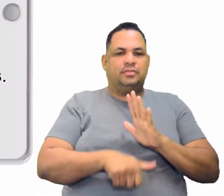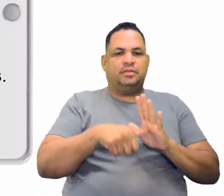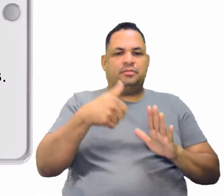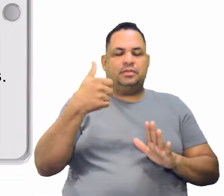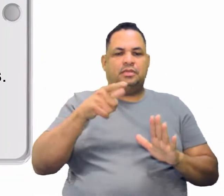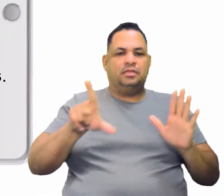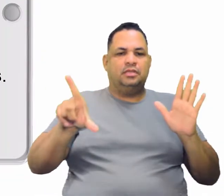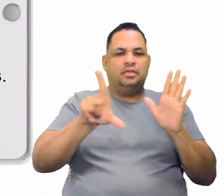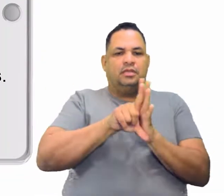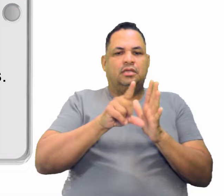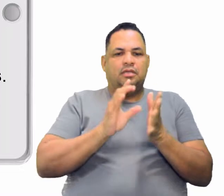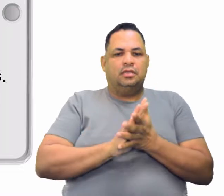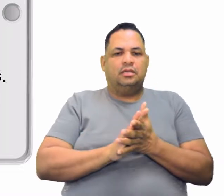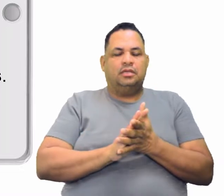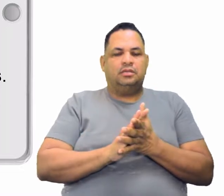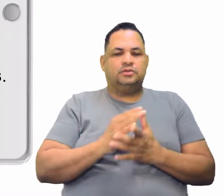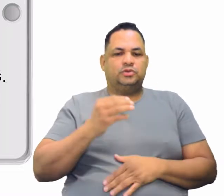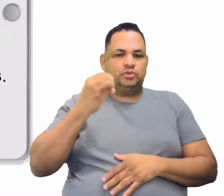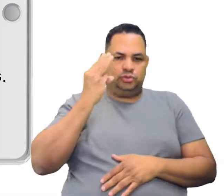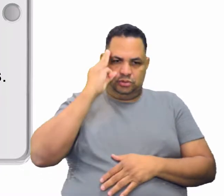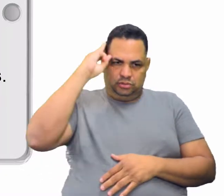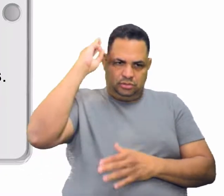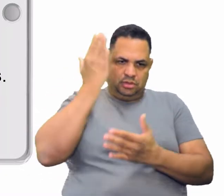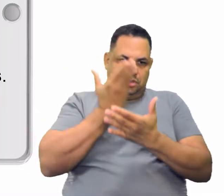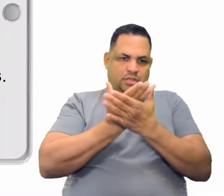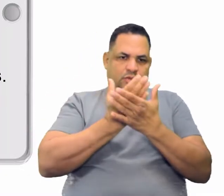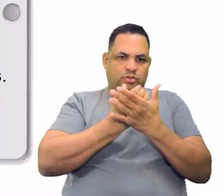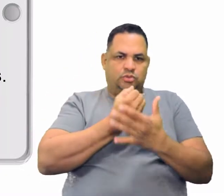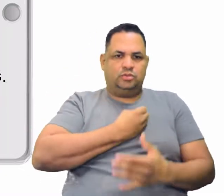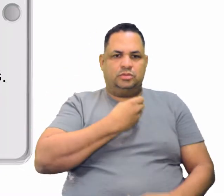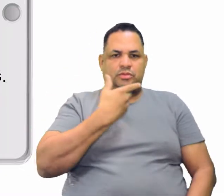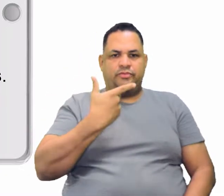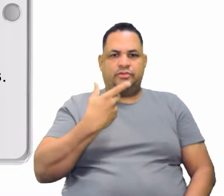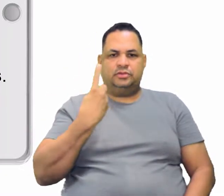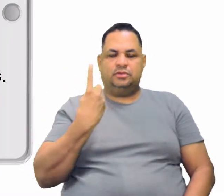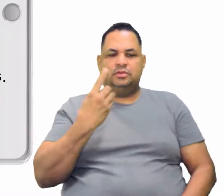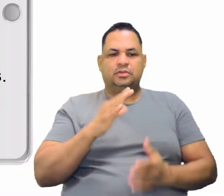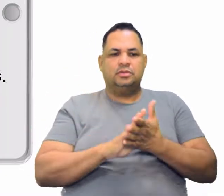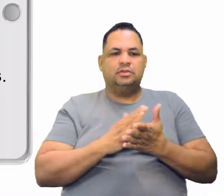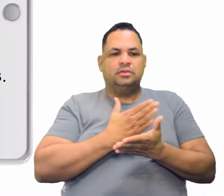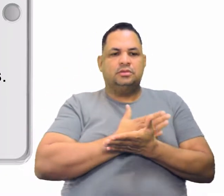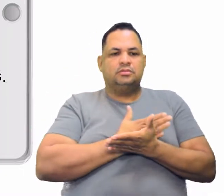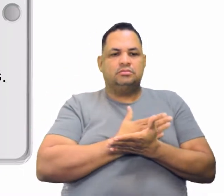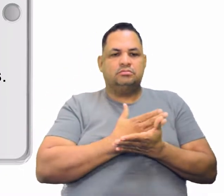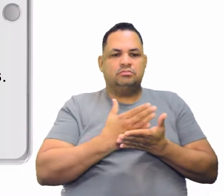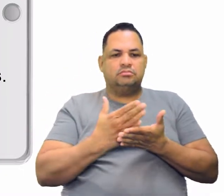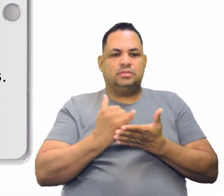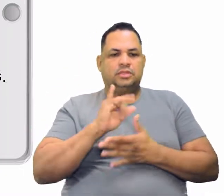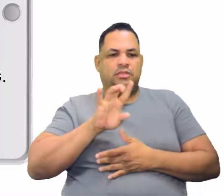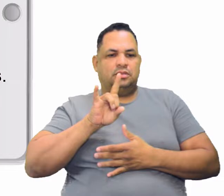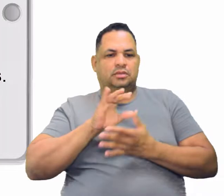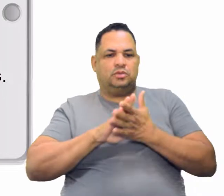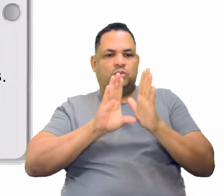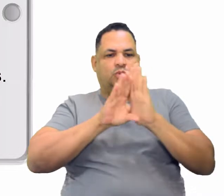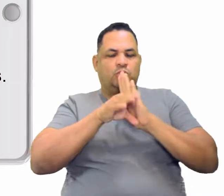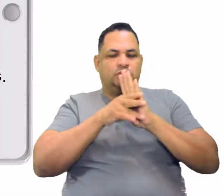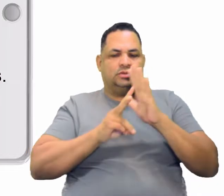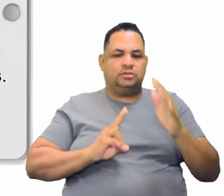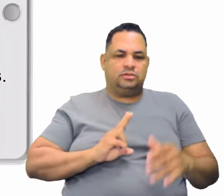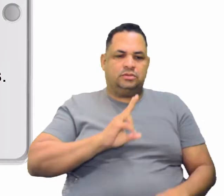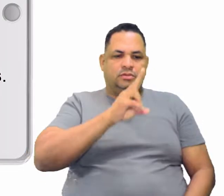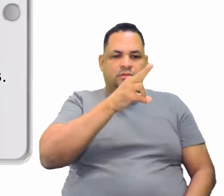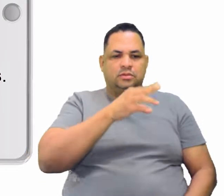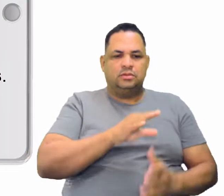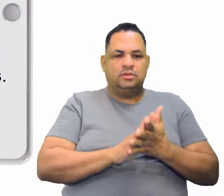nossa aula de número 21, ok? Que vem trabalhar aí, o princípio da inércia, o conceito de força,